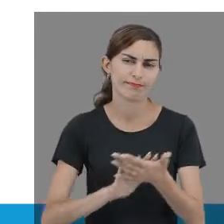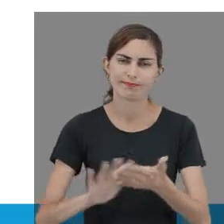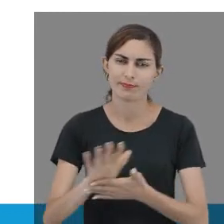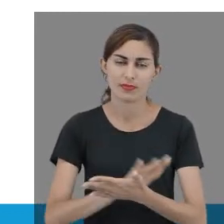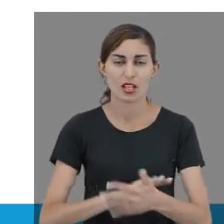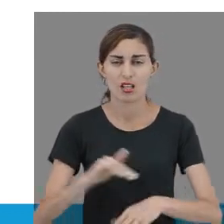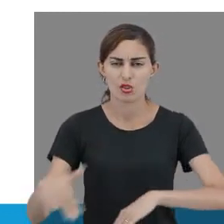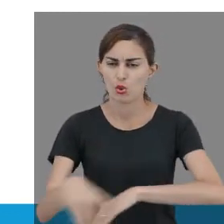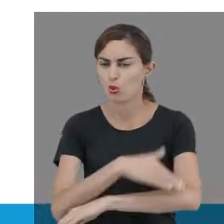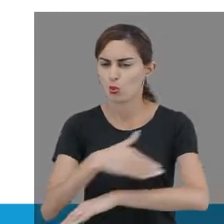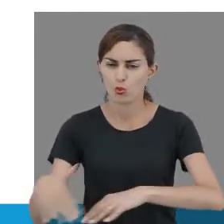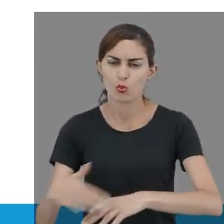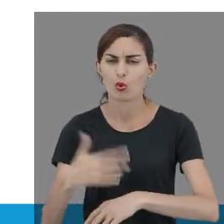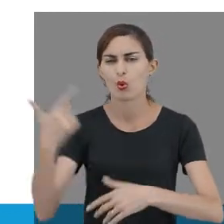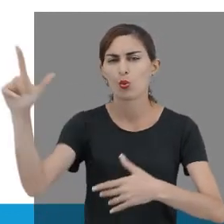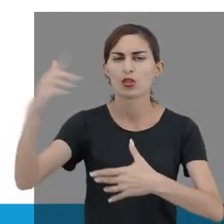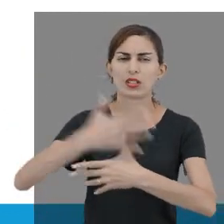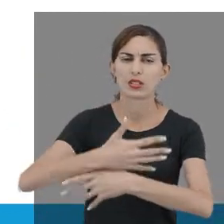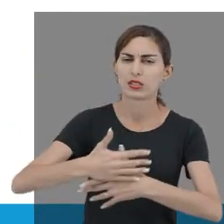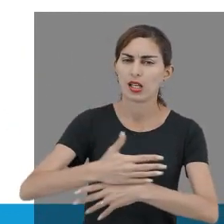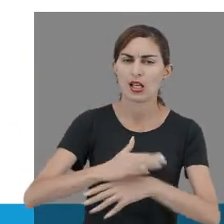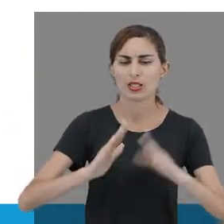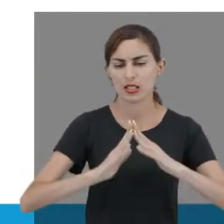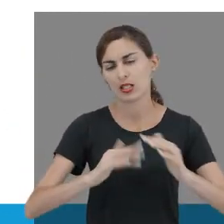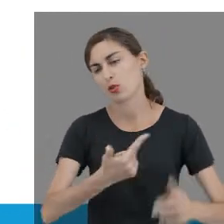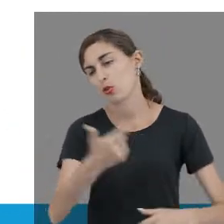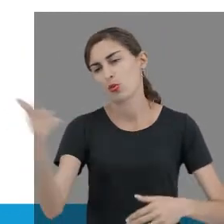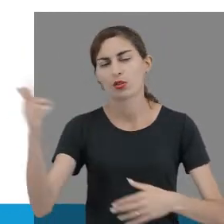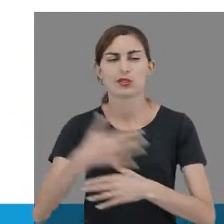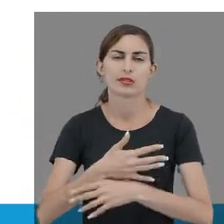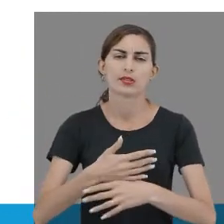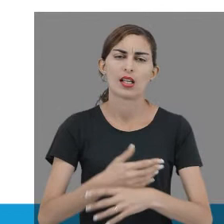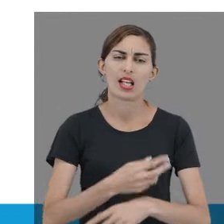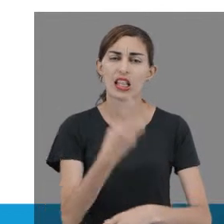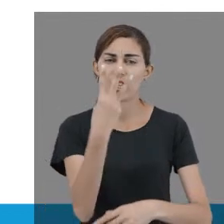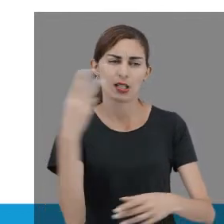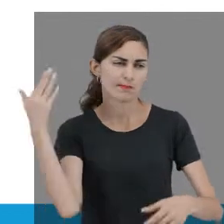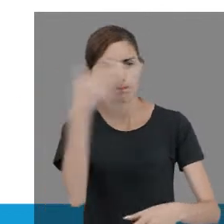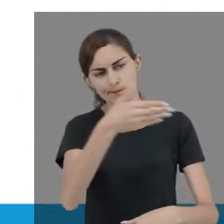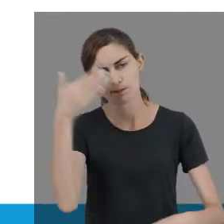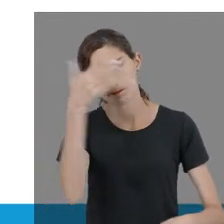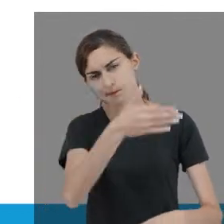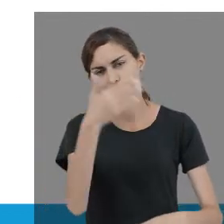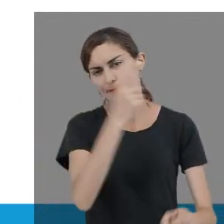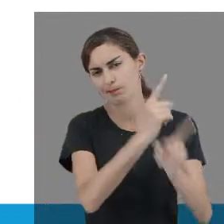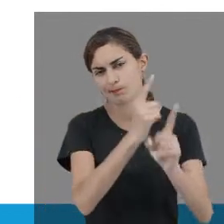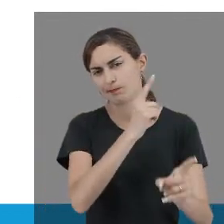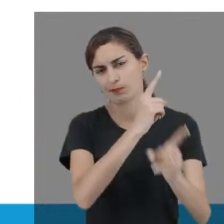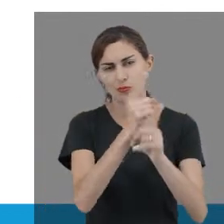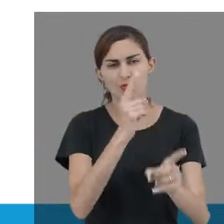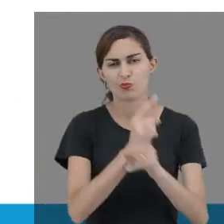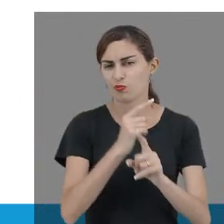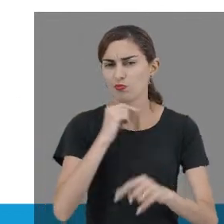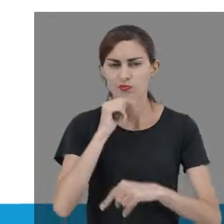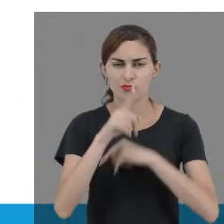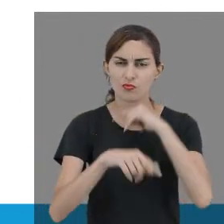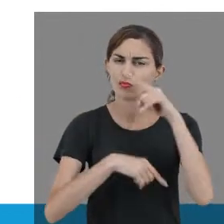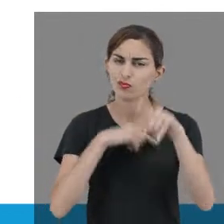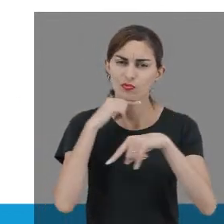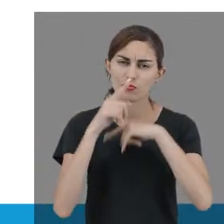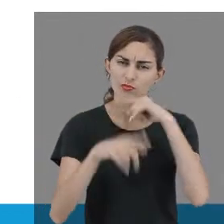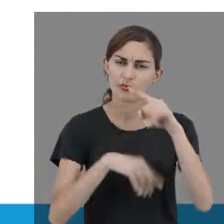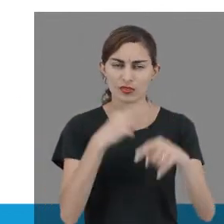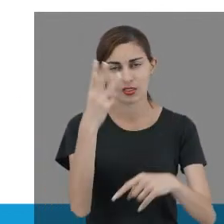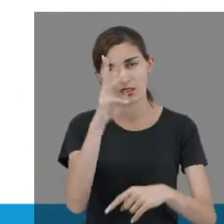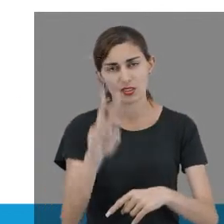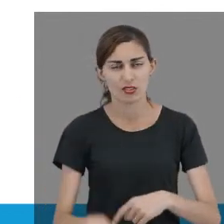notificação, aquele endereço, às vezes a pessoa dá um endereço para poder ter filho numa cidade e mora em outra, e após 3 tentativas de localizá-lo,